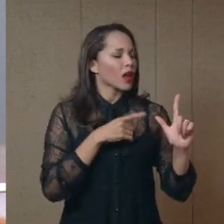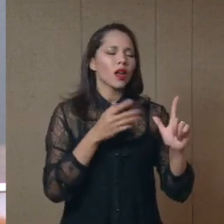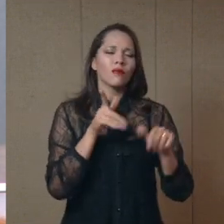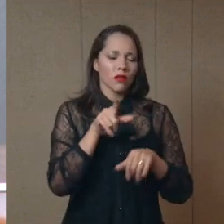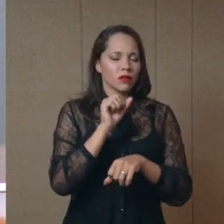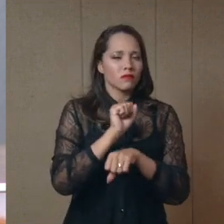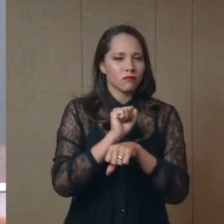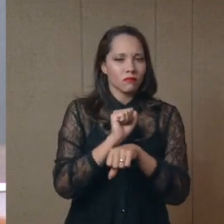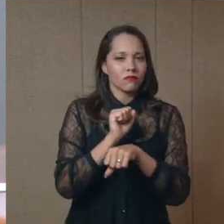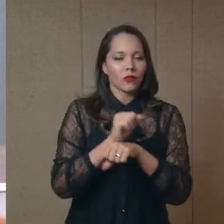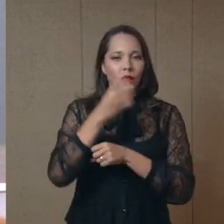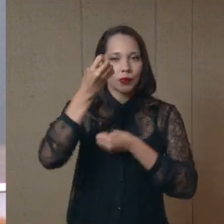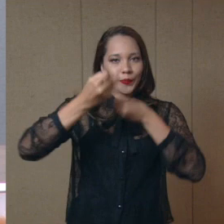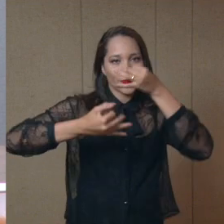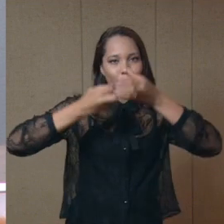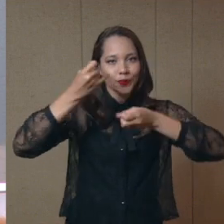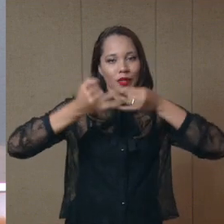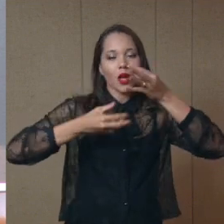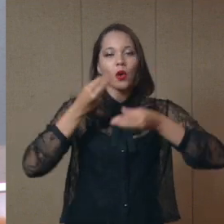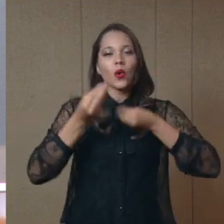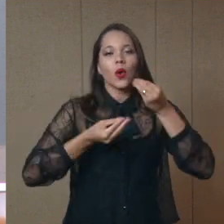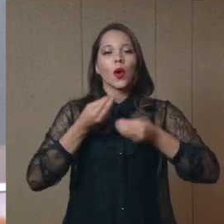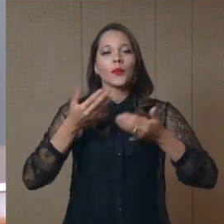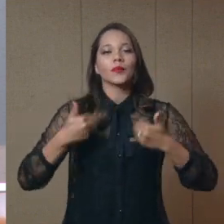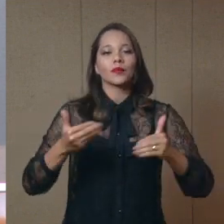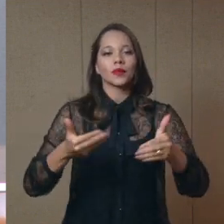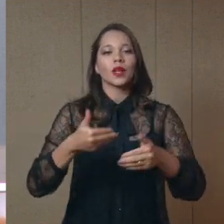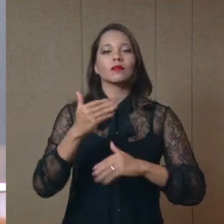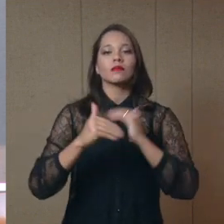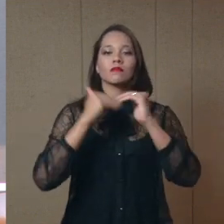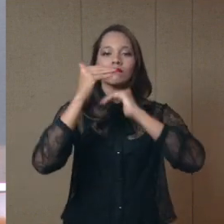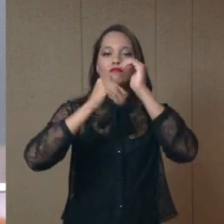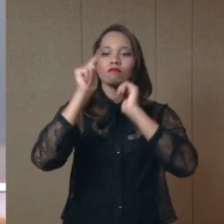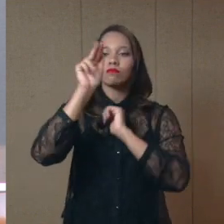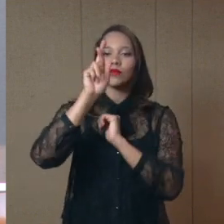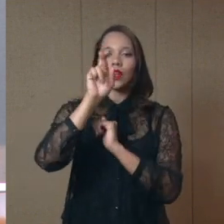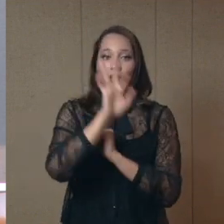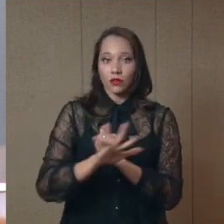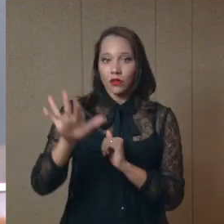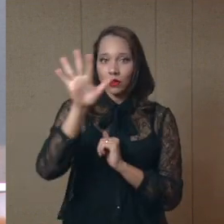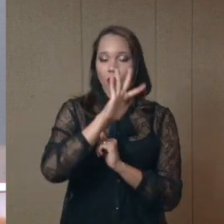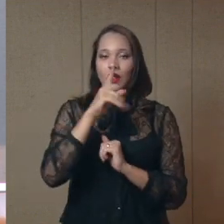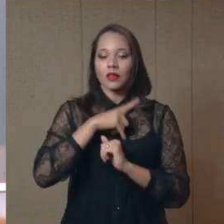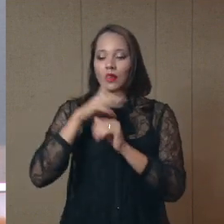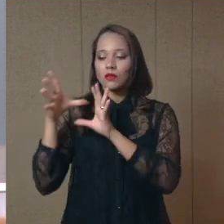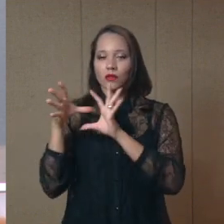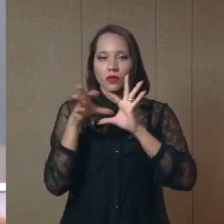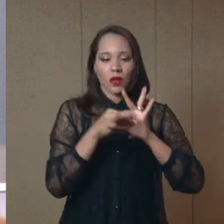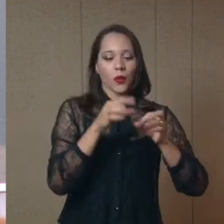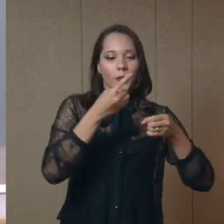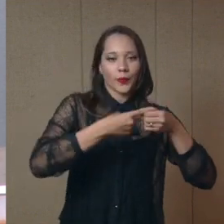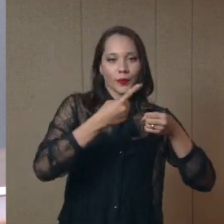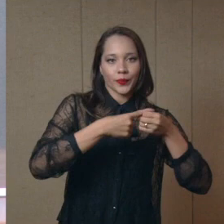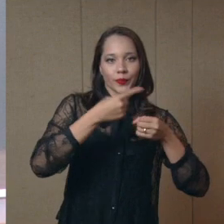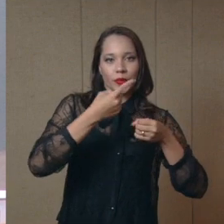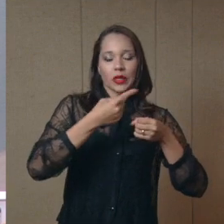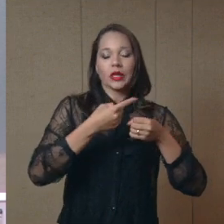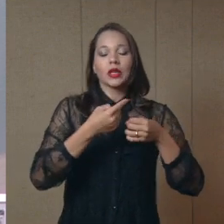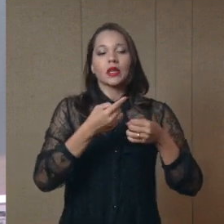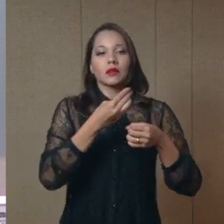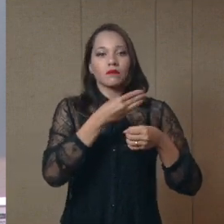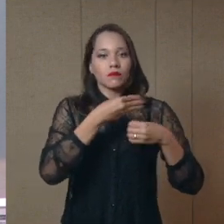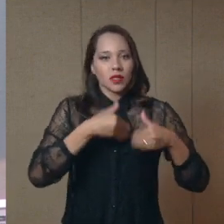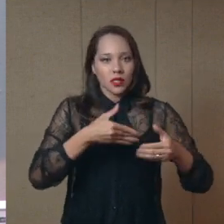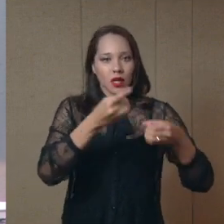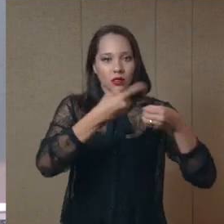enquanto isso eu vou explicando um pouco o ministério do desenvolvimento regional ele surge da fusão do ministério das cidades e do ministério